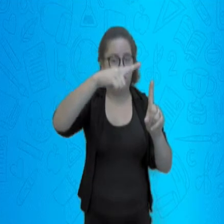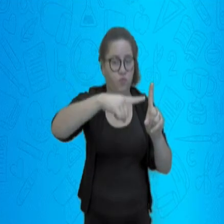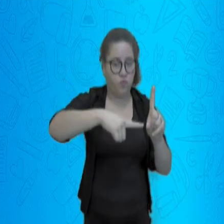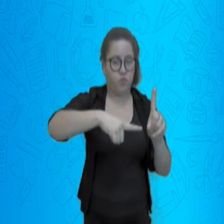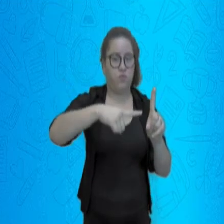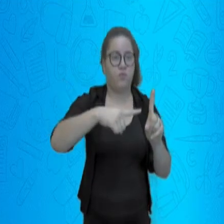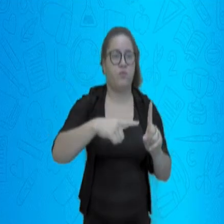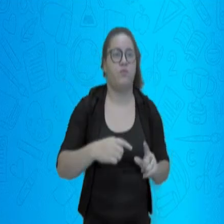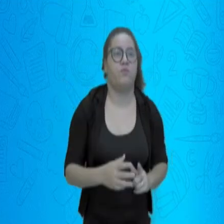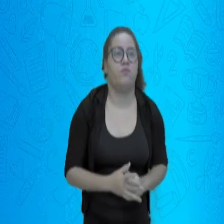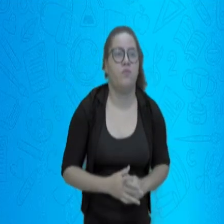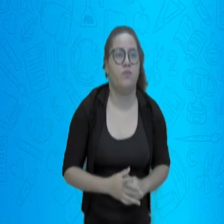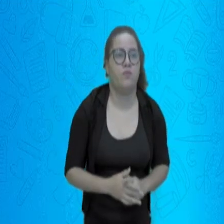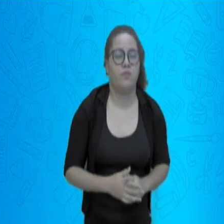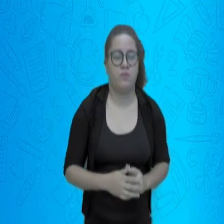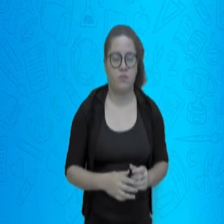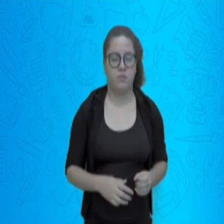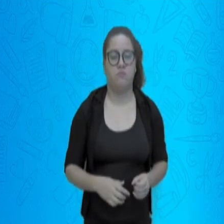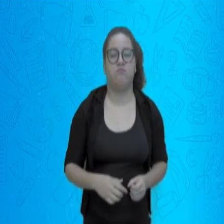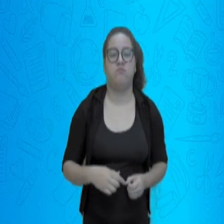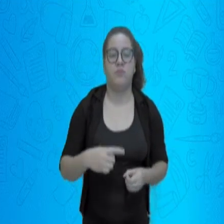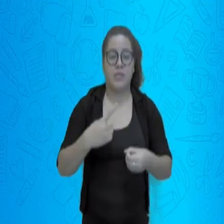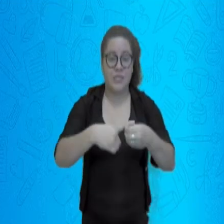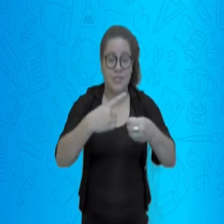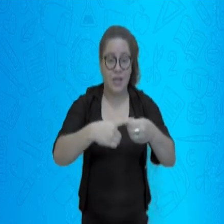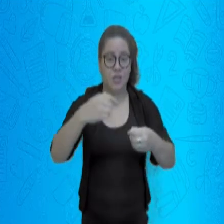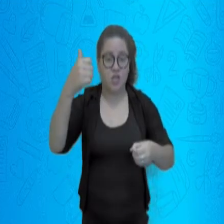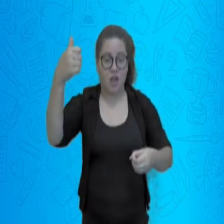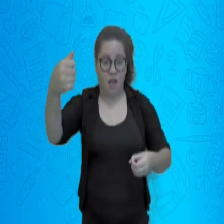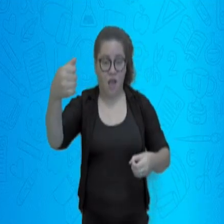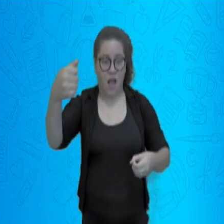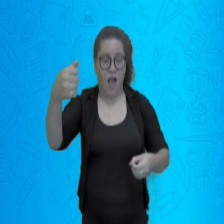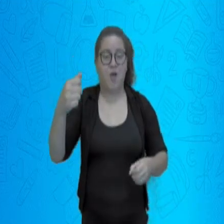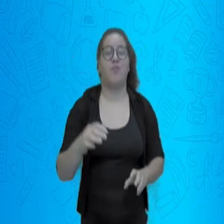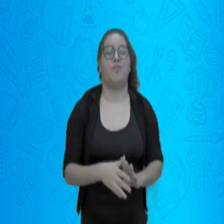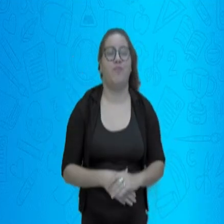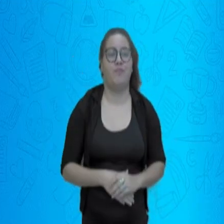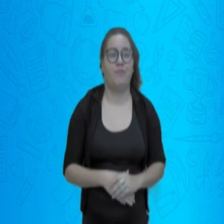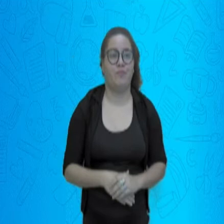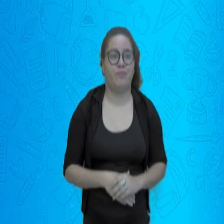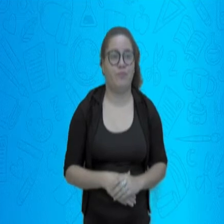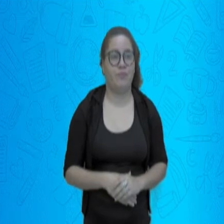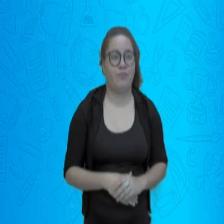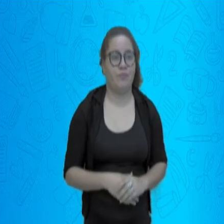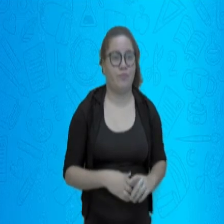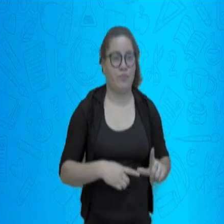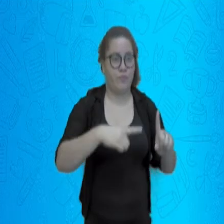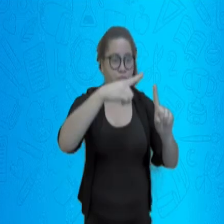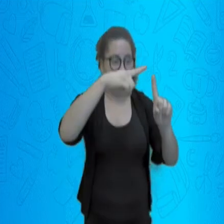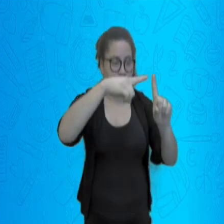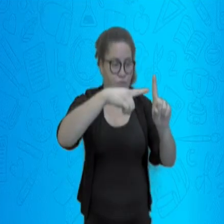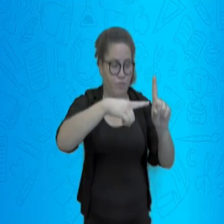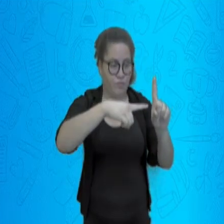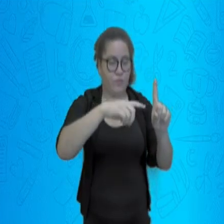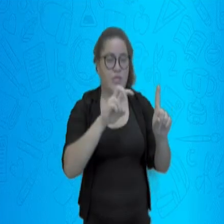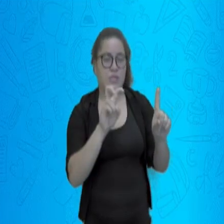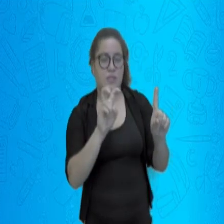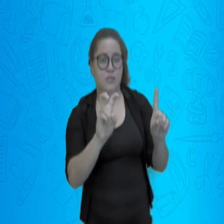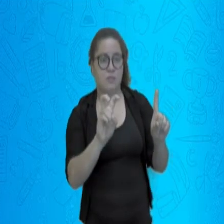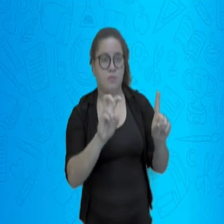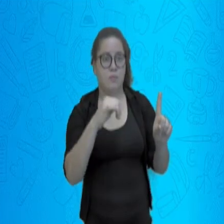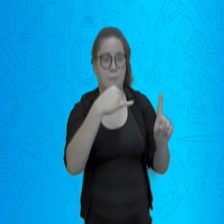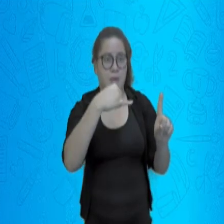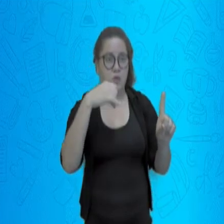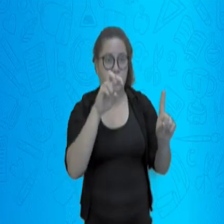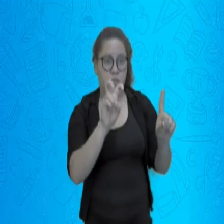mínima. Então, essa cidade A aqui, a temperatura mínima foi -5 nesse dia, e a